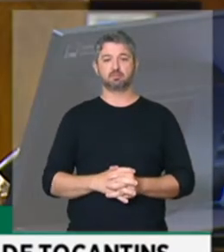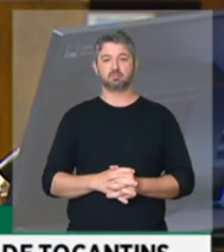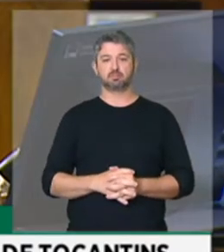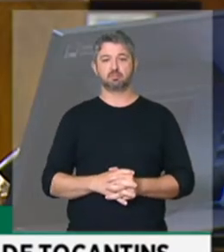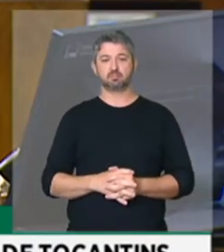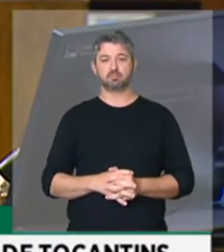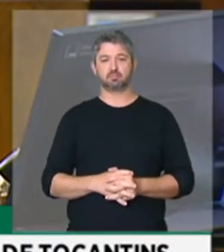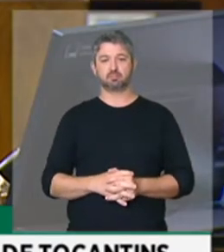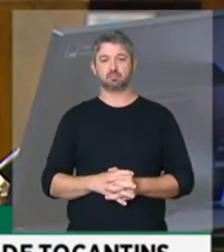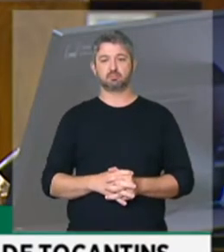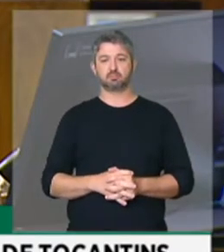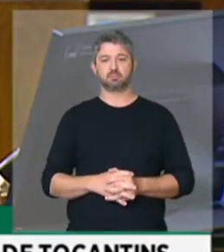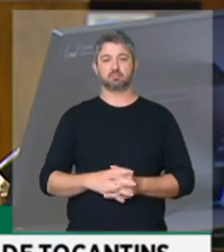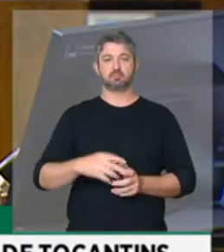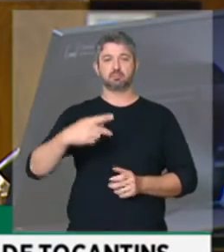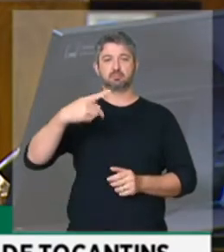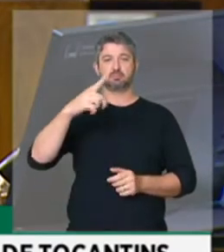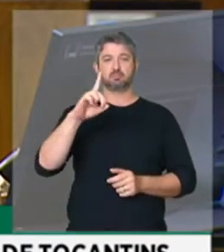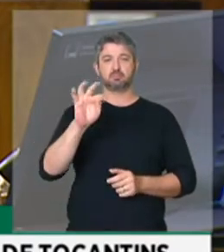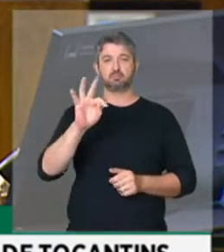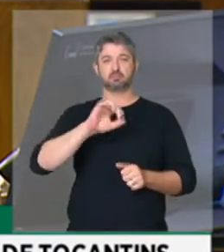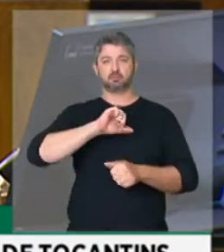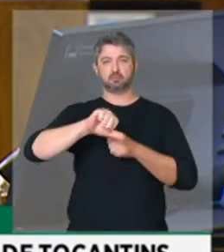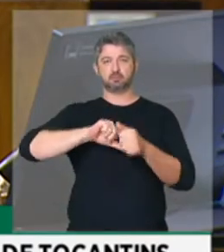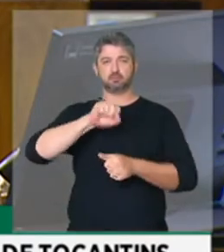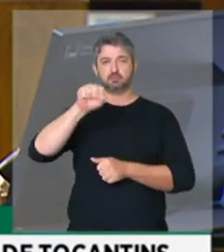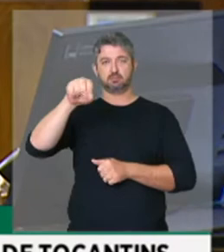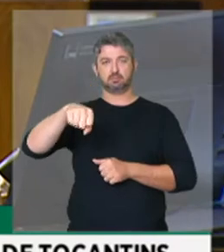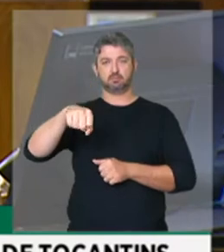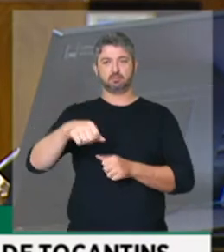muda a orientação para sim.